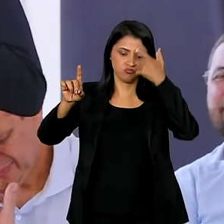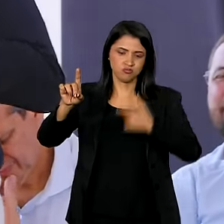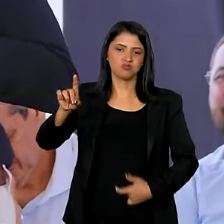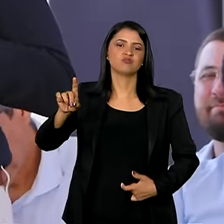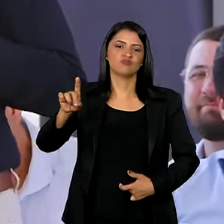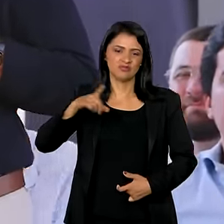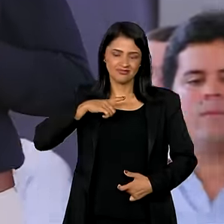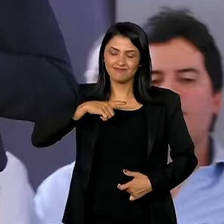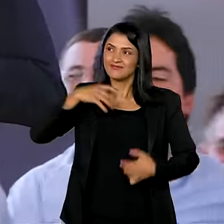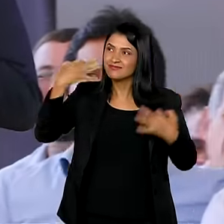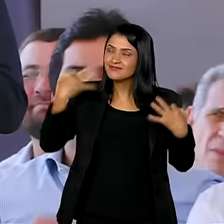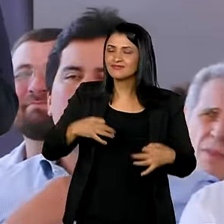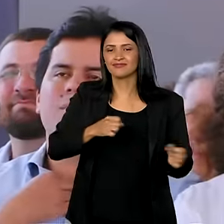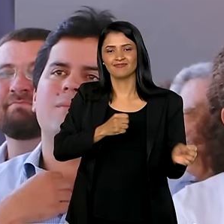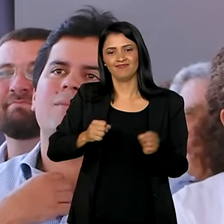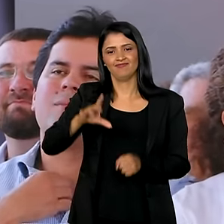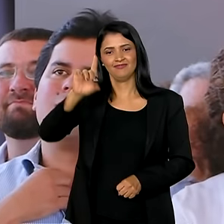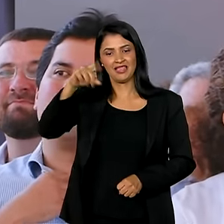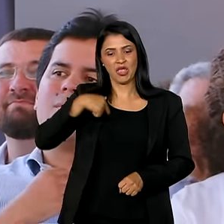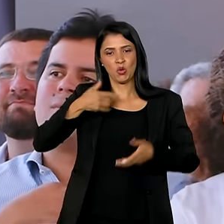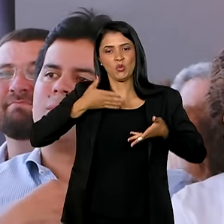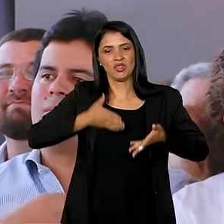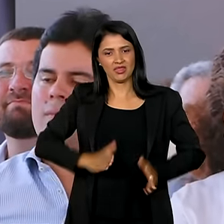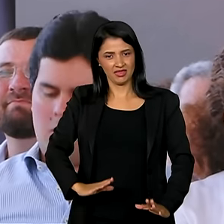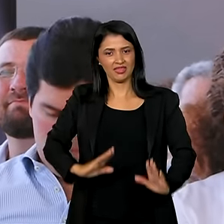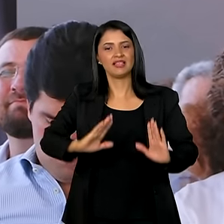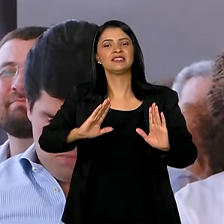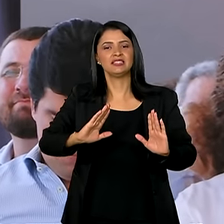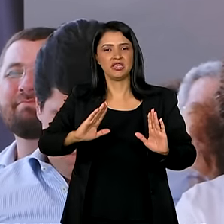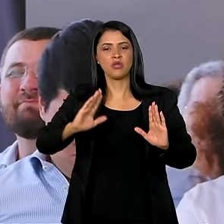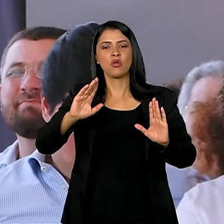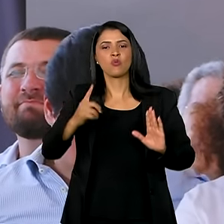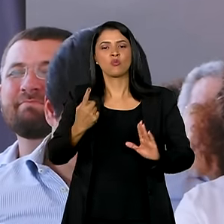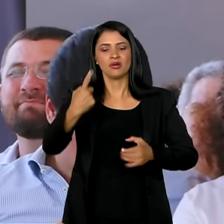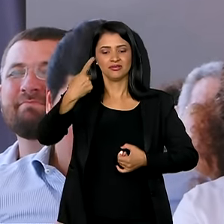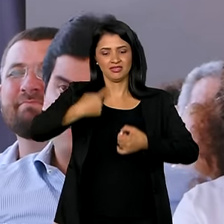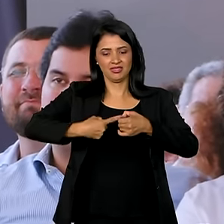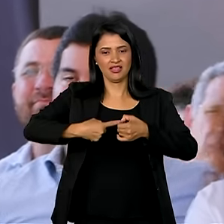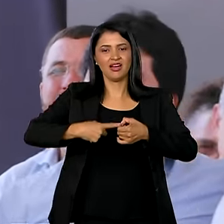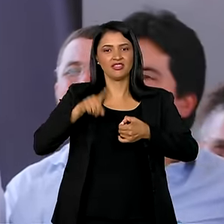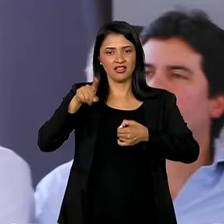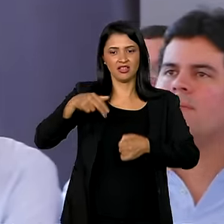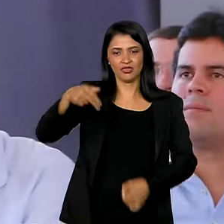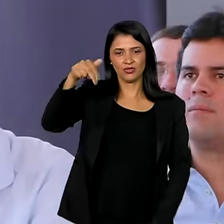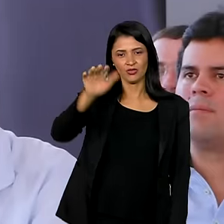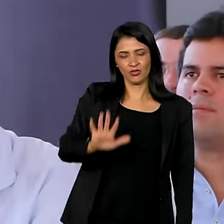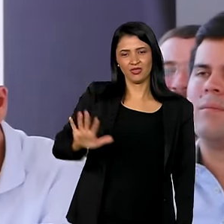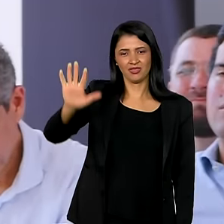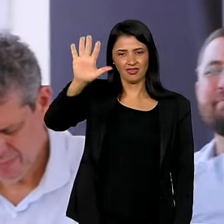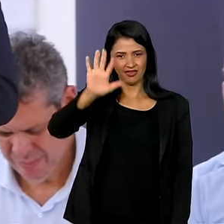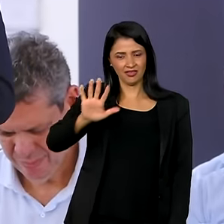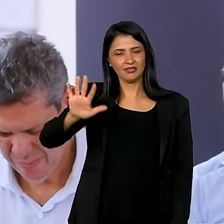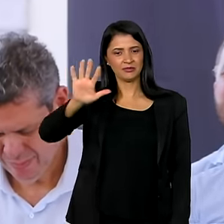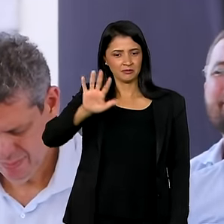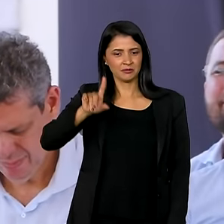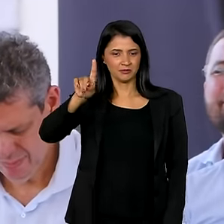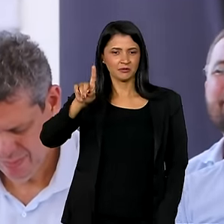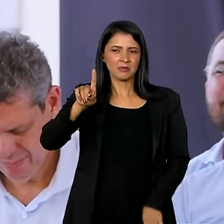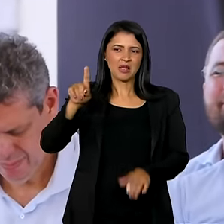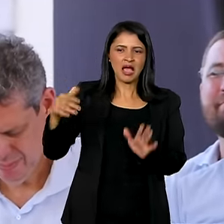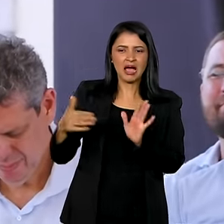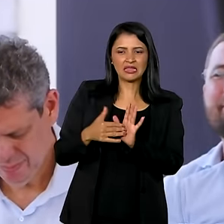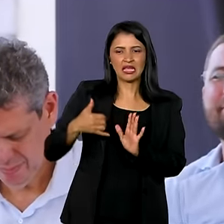Porque eu nasci numa cidade do Nordeste brasileiro, fiquei